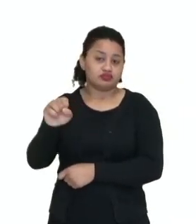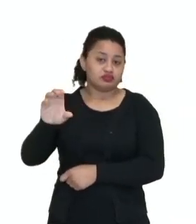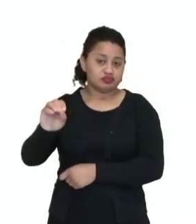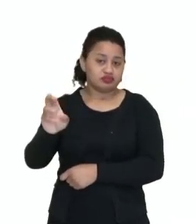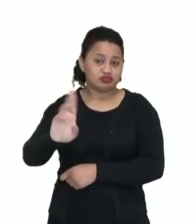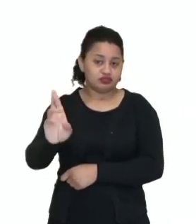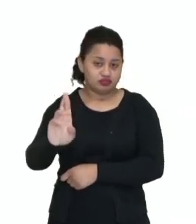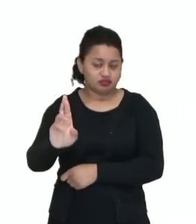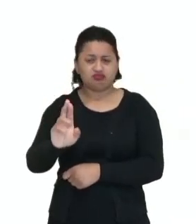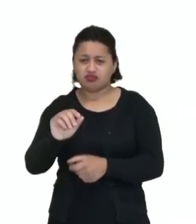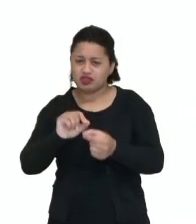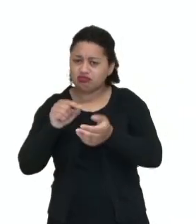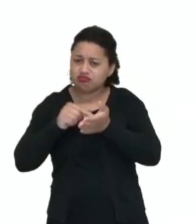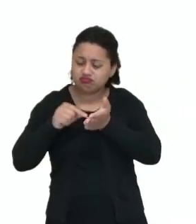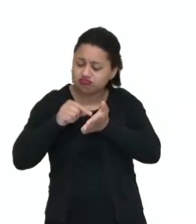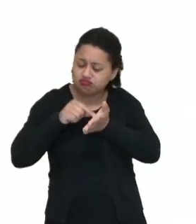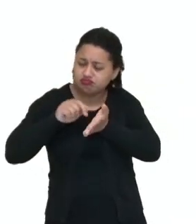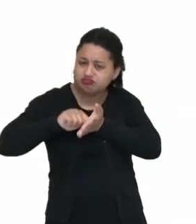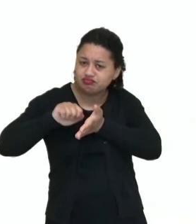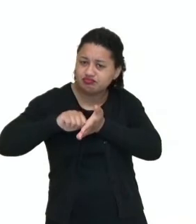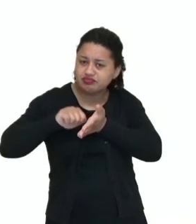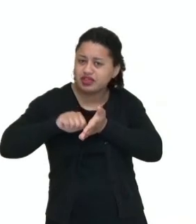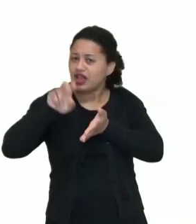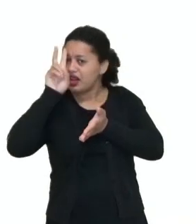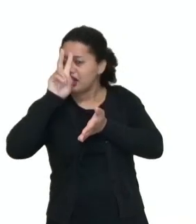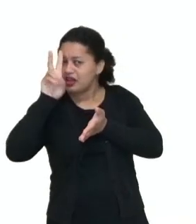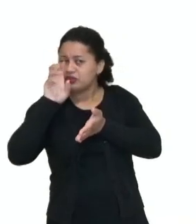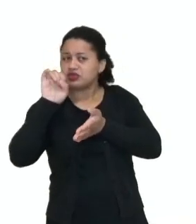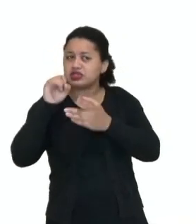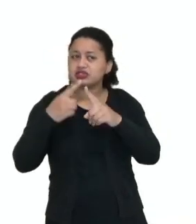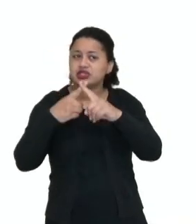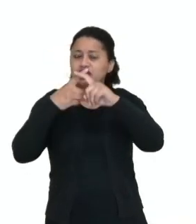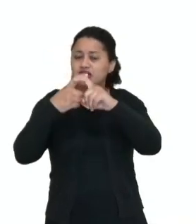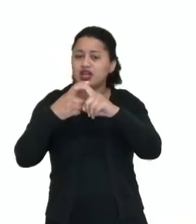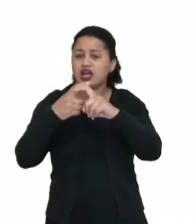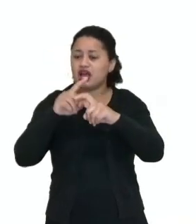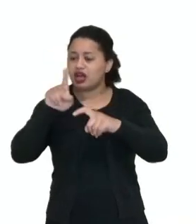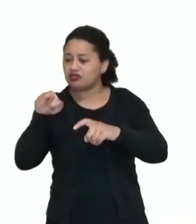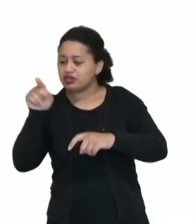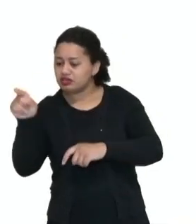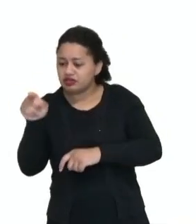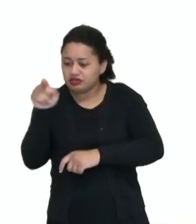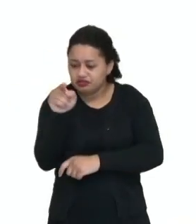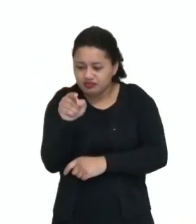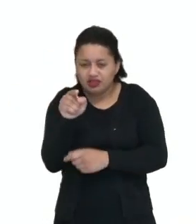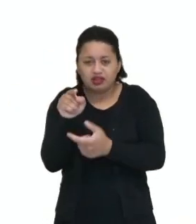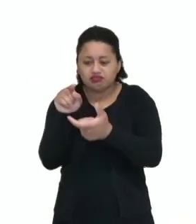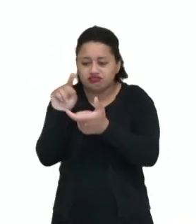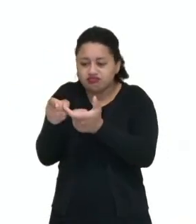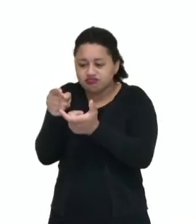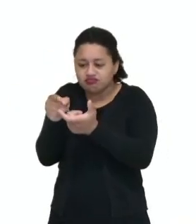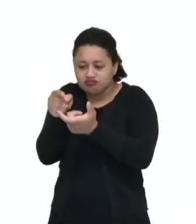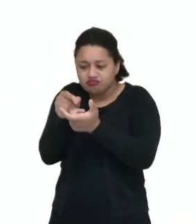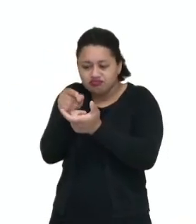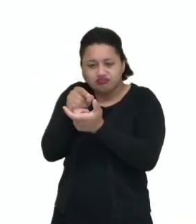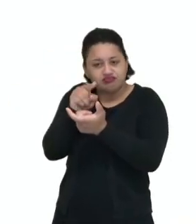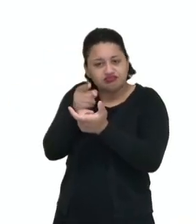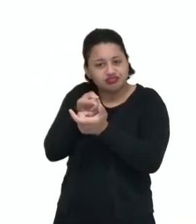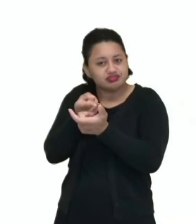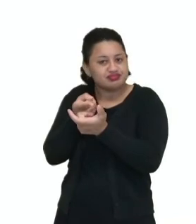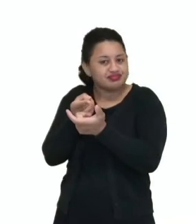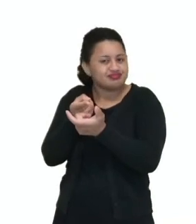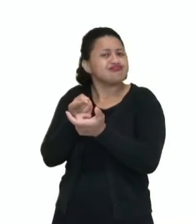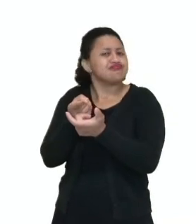Usou a calculadora, fez um papel, lembrou que quando eu multiplico por 10, a vírgula se desloca uma casinha só para a direita?